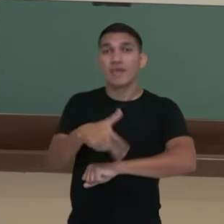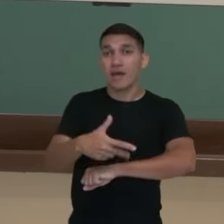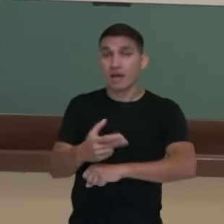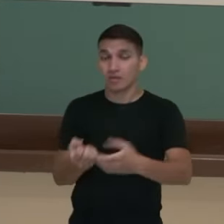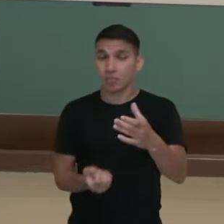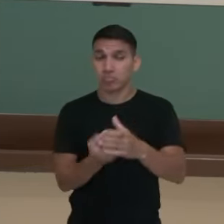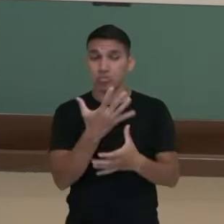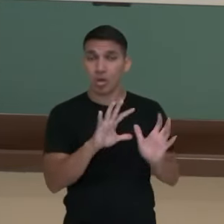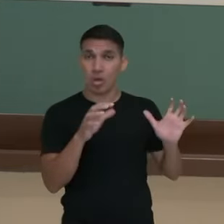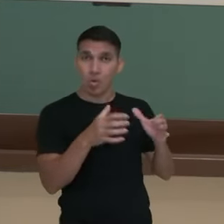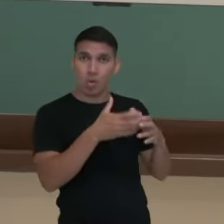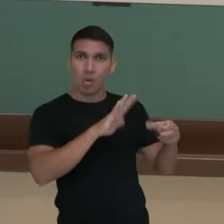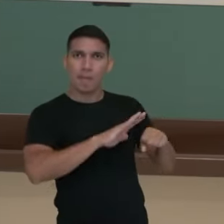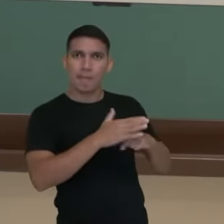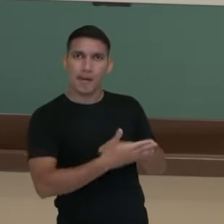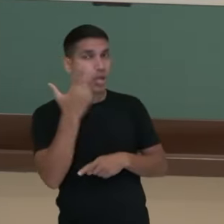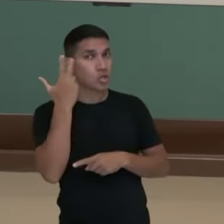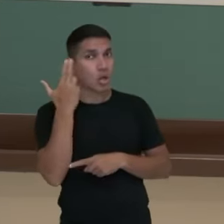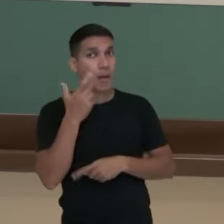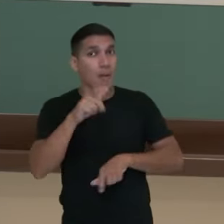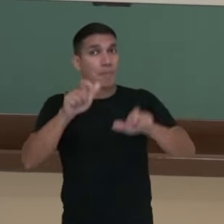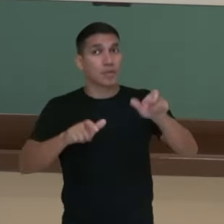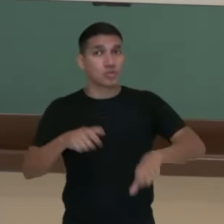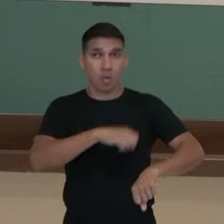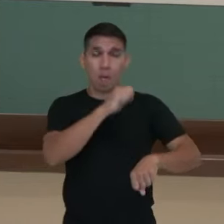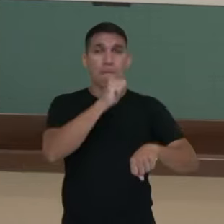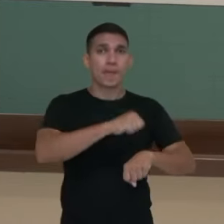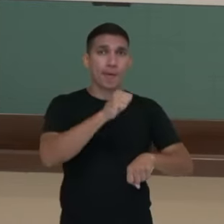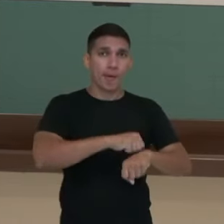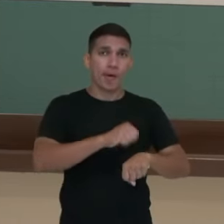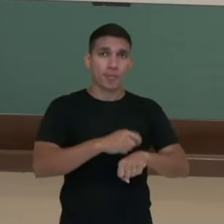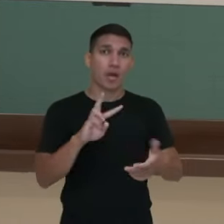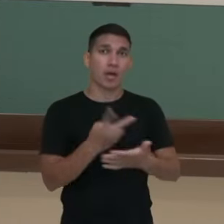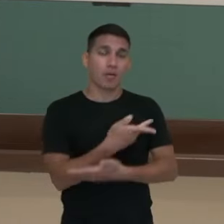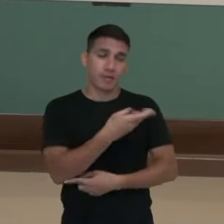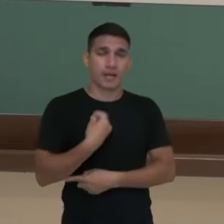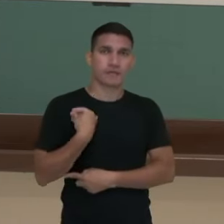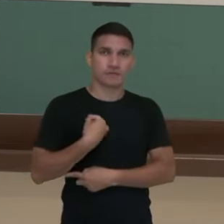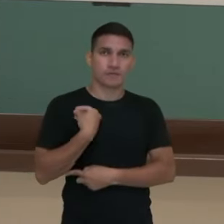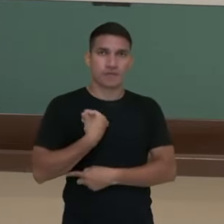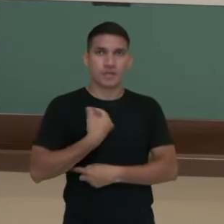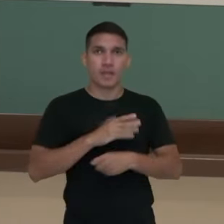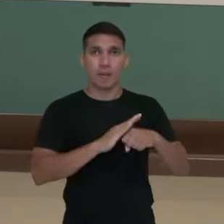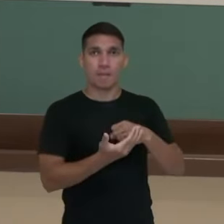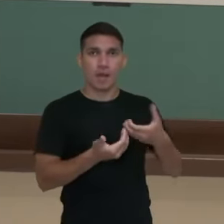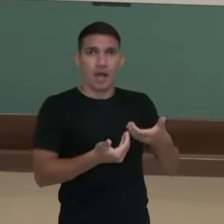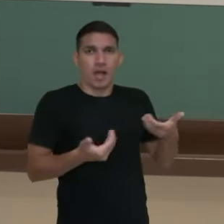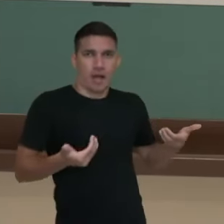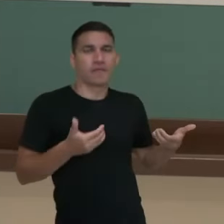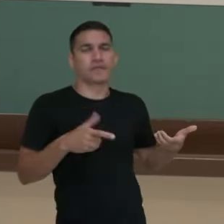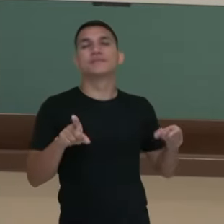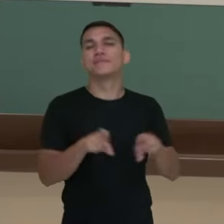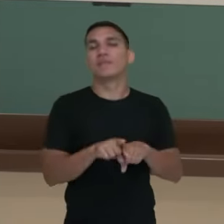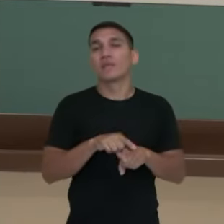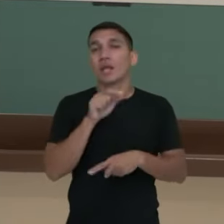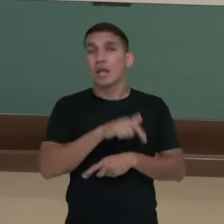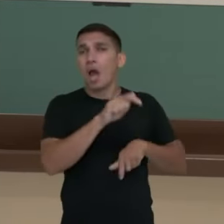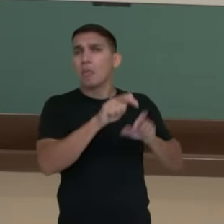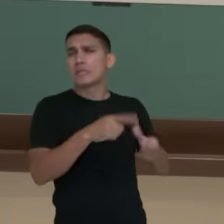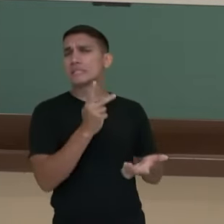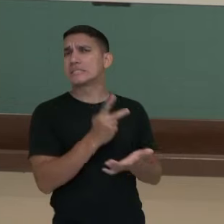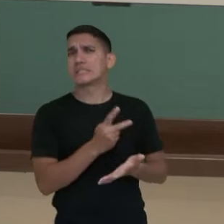guetos, normalmente com pessoas pobres que moravam nesses bairros mais afastados, né? E elas sempre